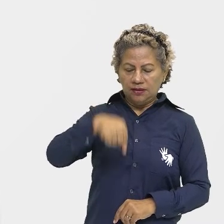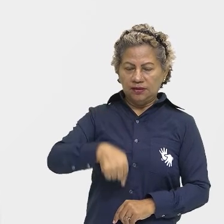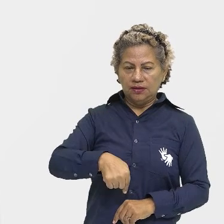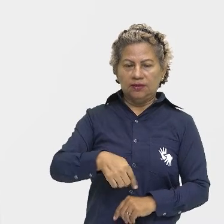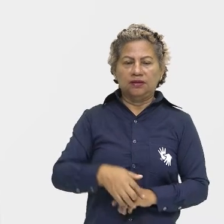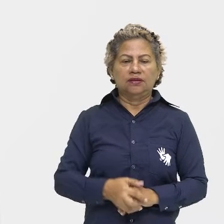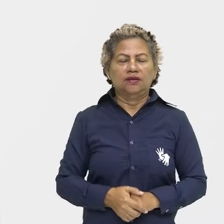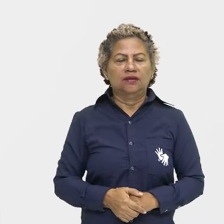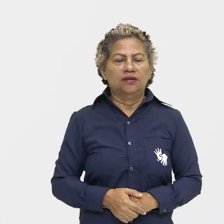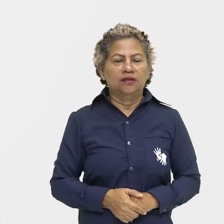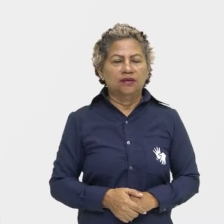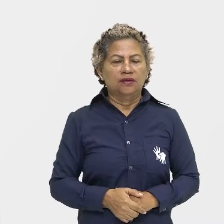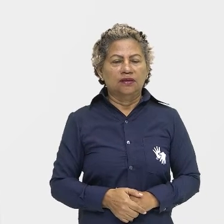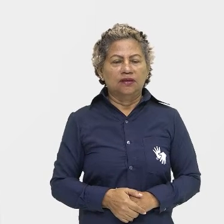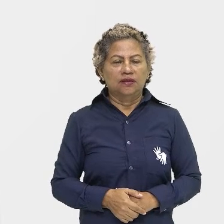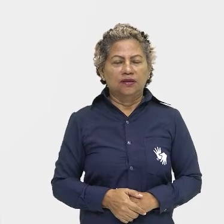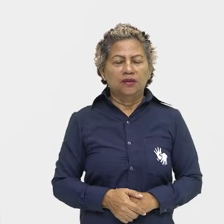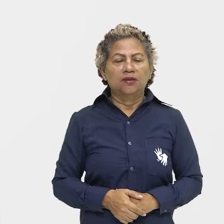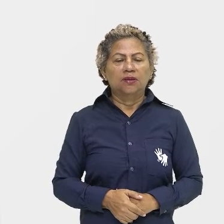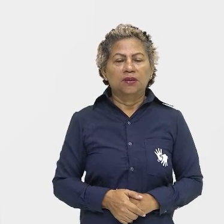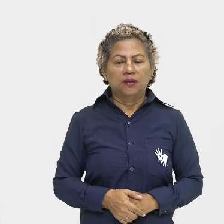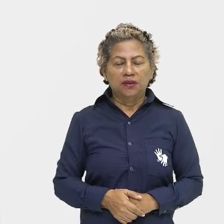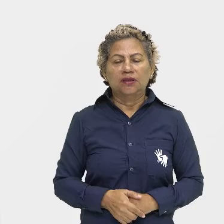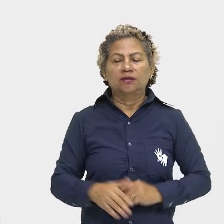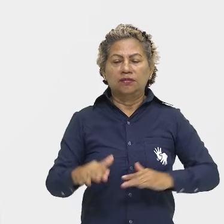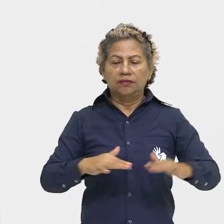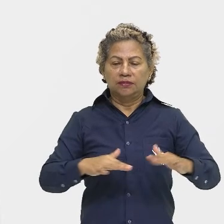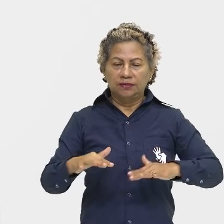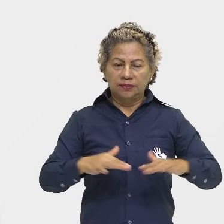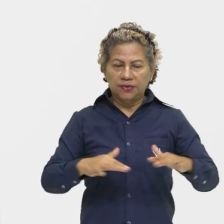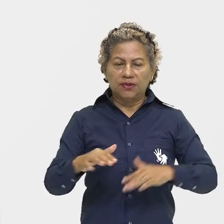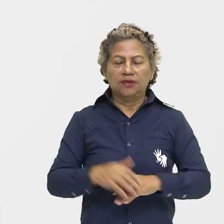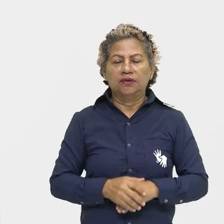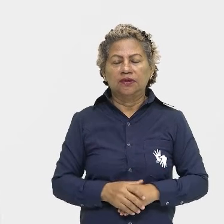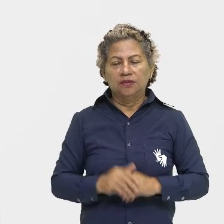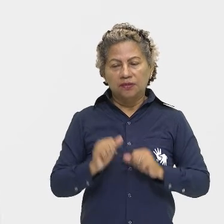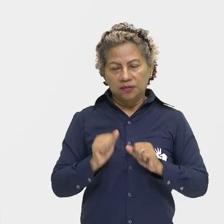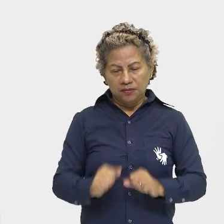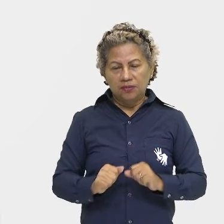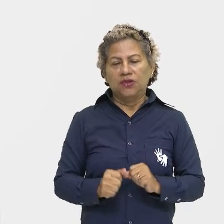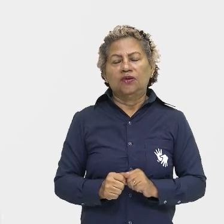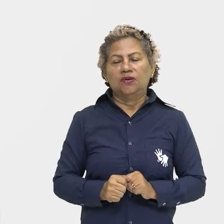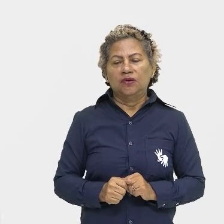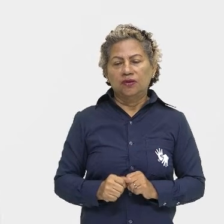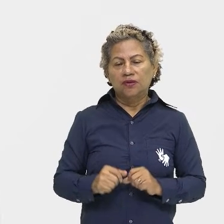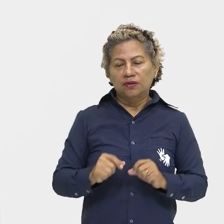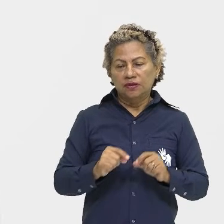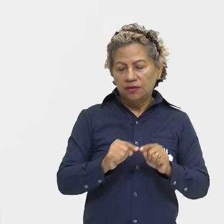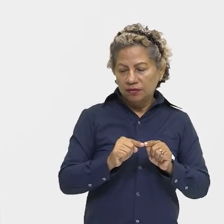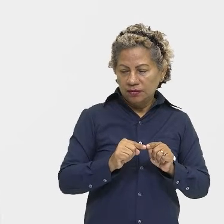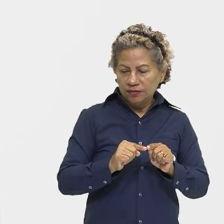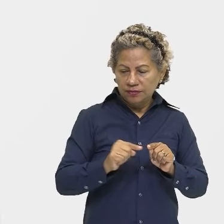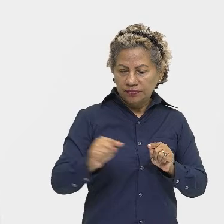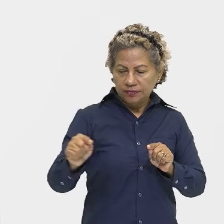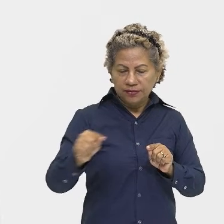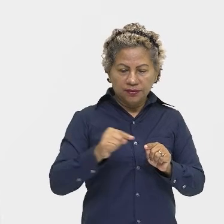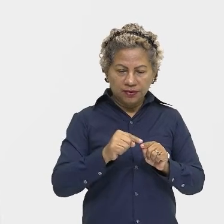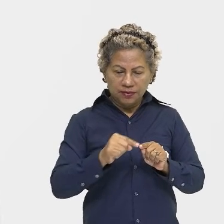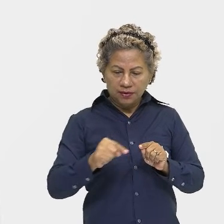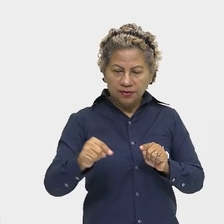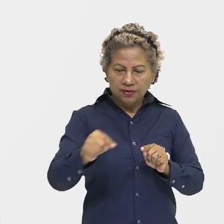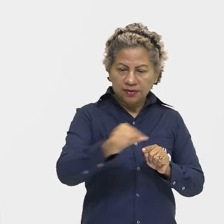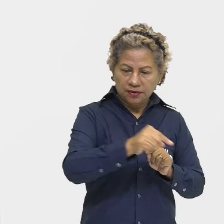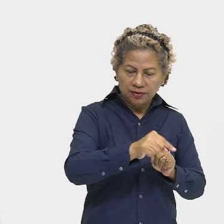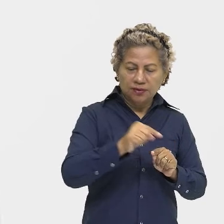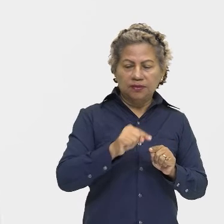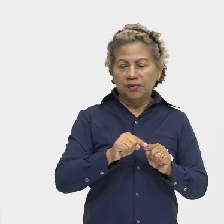E quantas trajetórias o nosso movimento pode ser em linha reta, pode ser em linha curva, pode